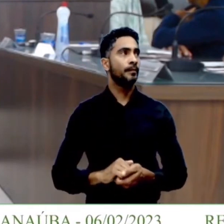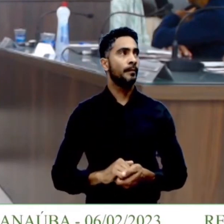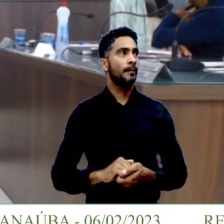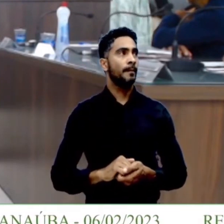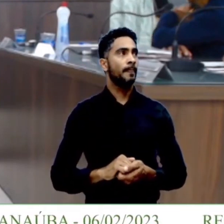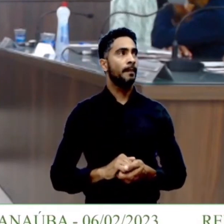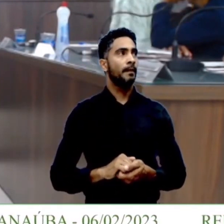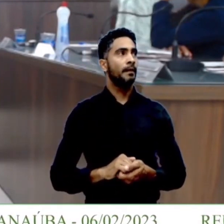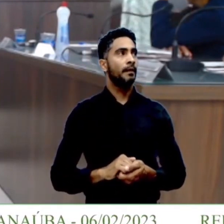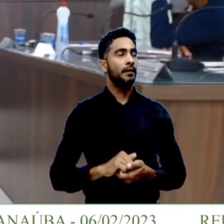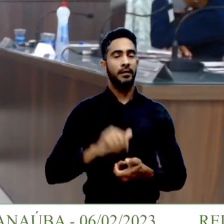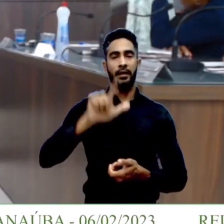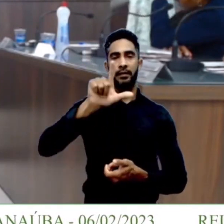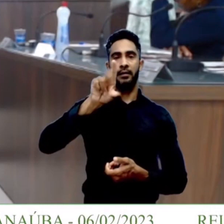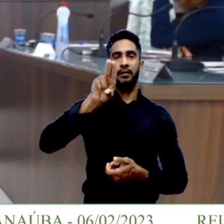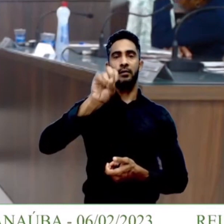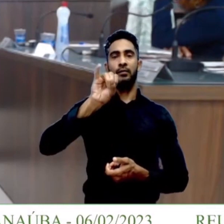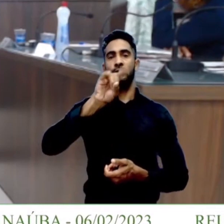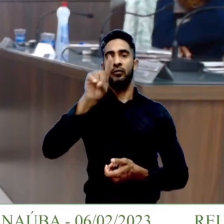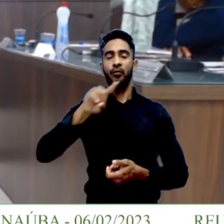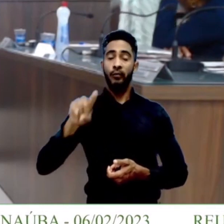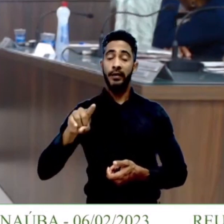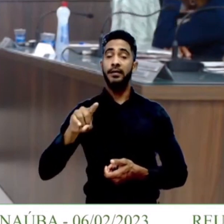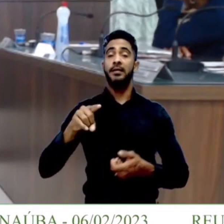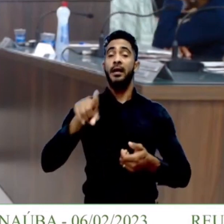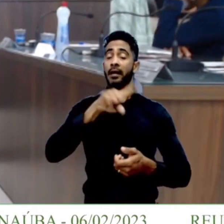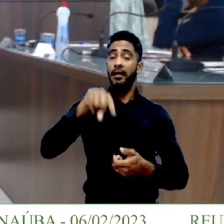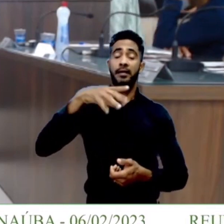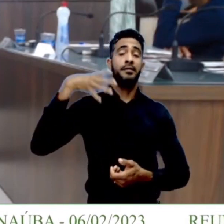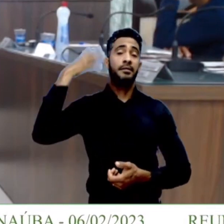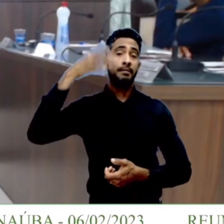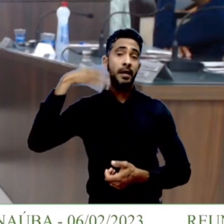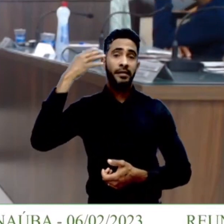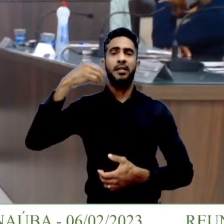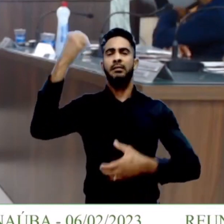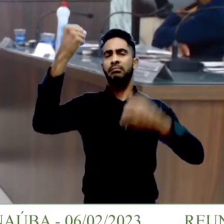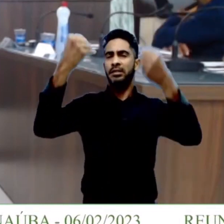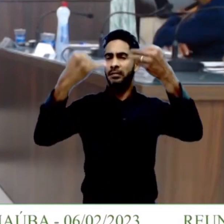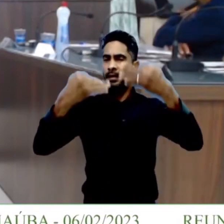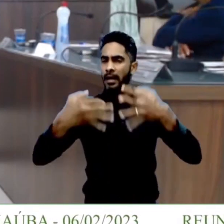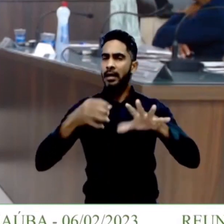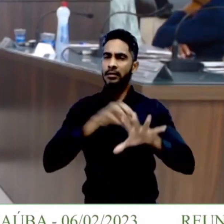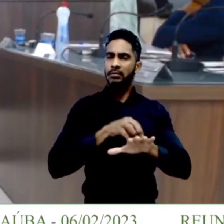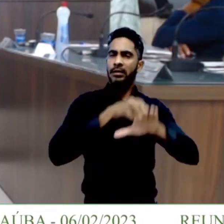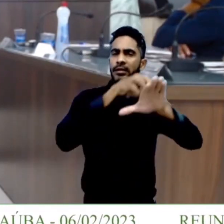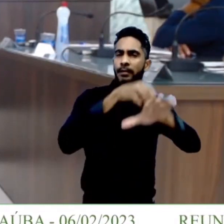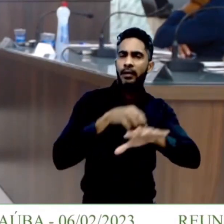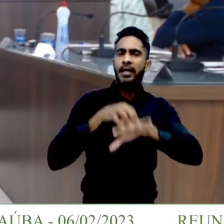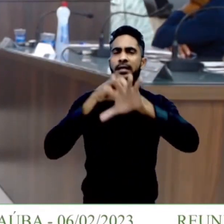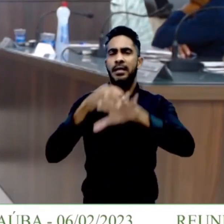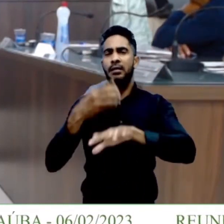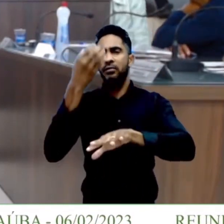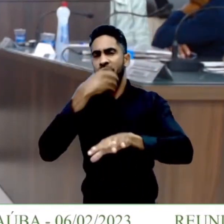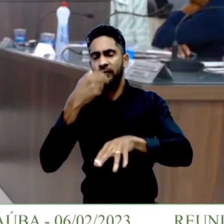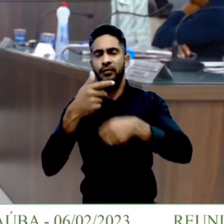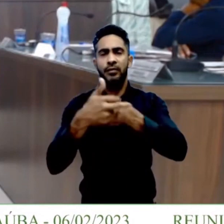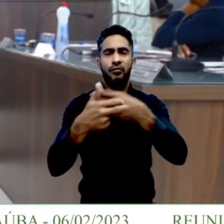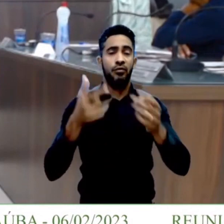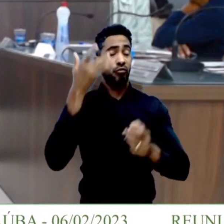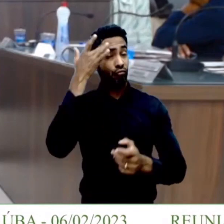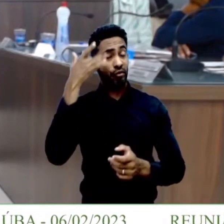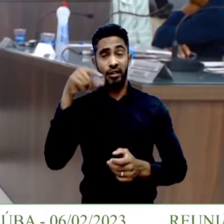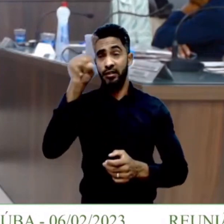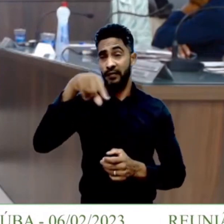via FAENG. O Luiz Roberto Barcelos, que vem falar sobre exportação de frutas. Eu não sei se você sabe,